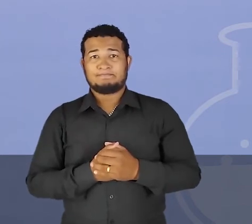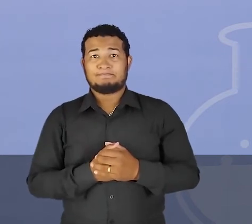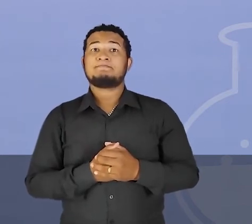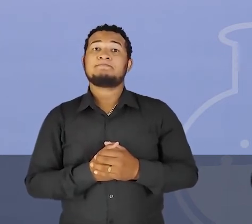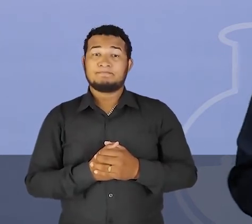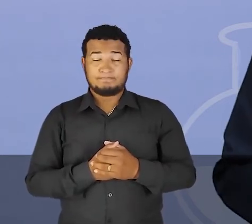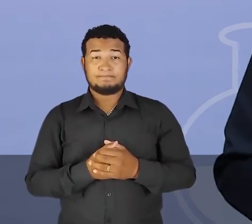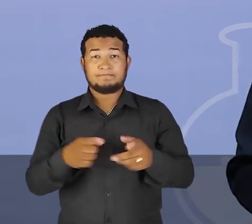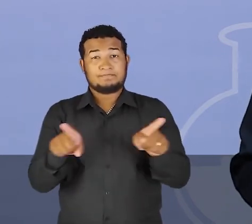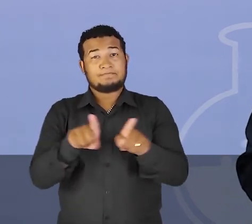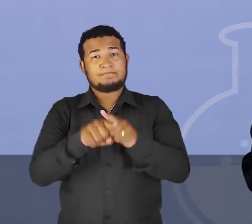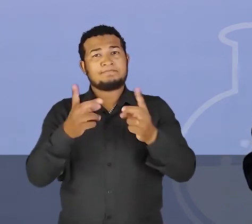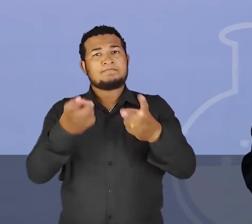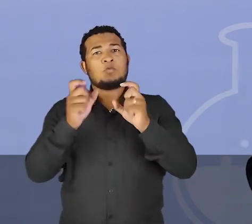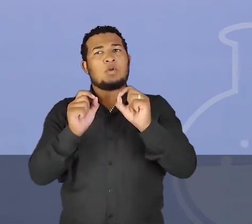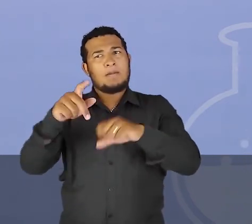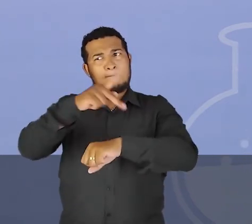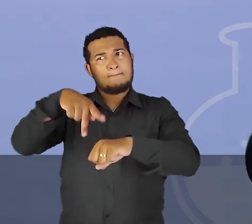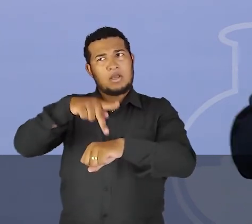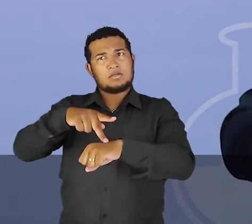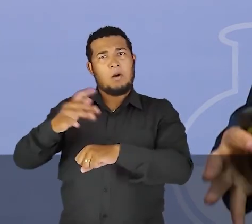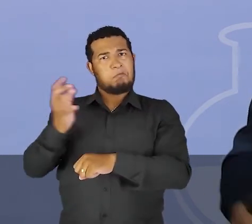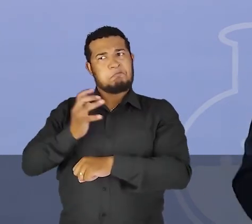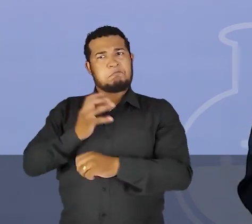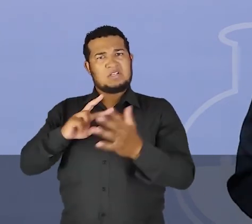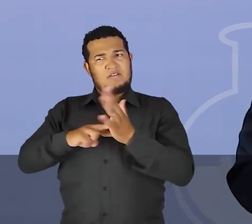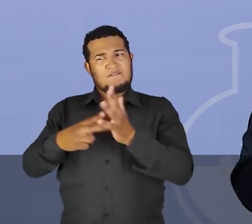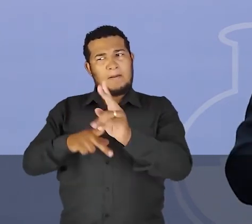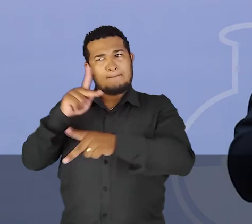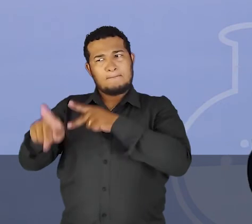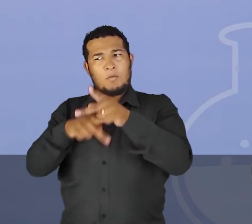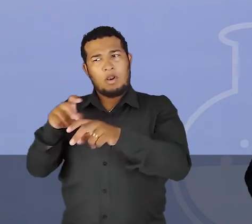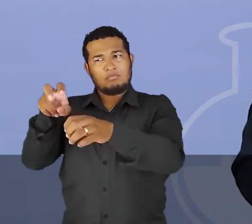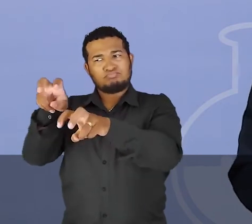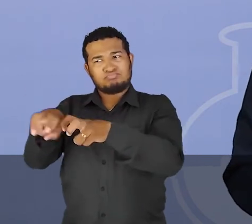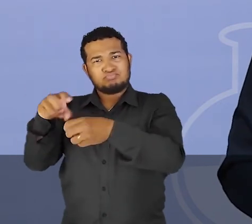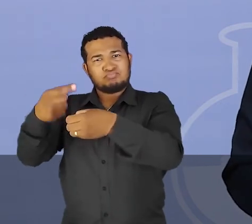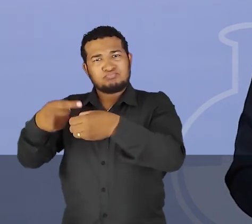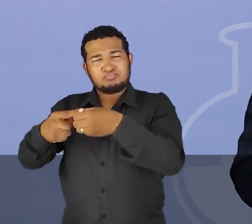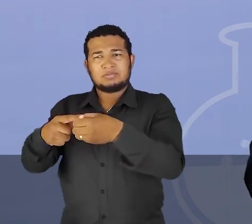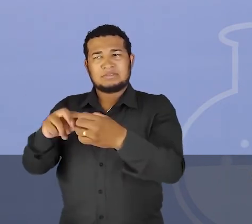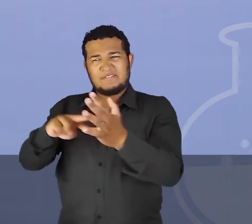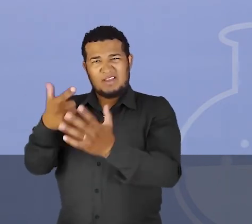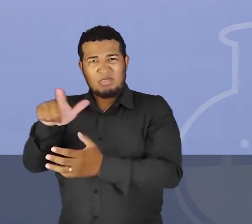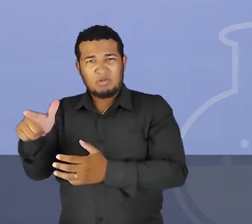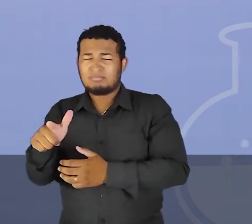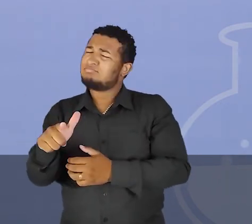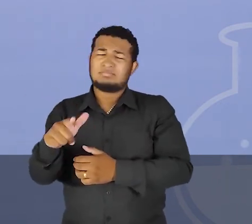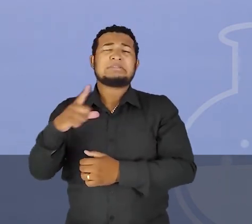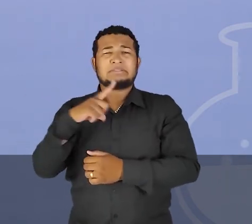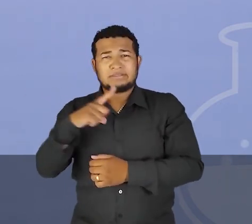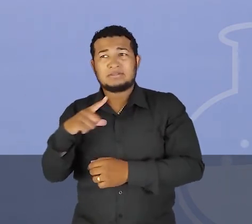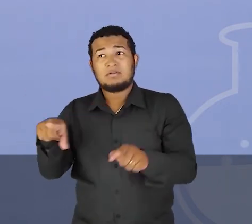Então, observe, em países ricos não significa que não haja uma população rural, né? Até em alguns